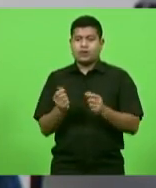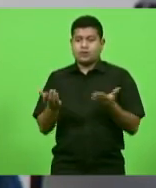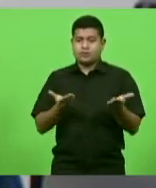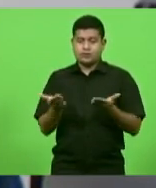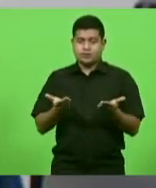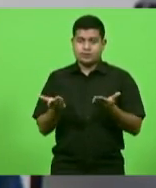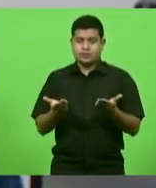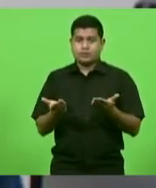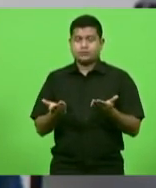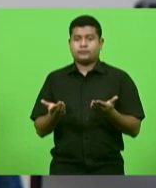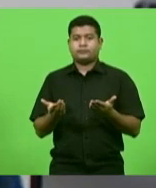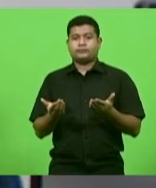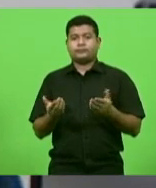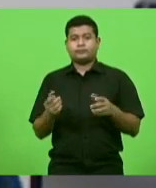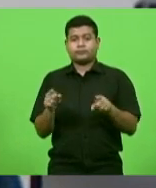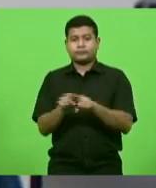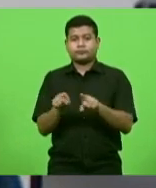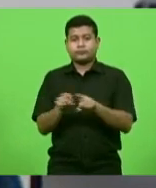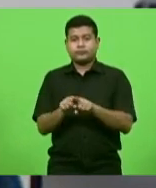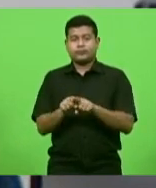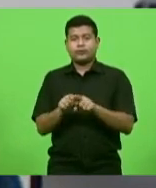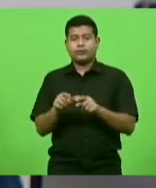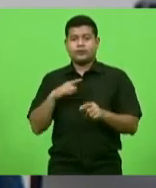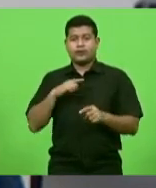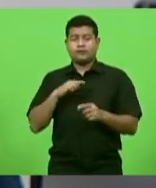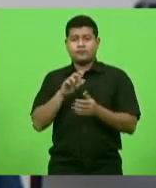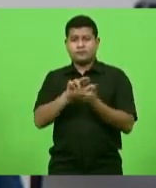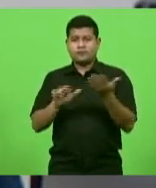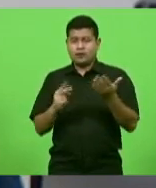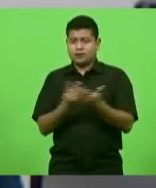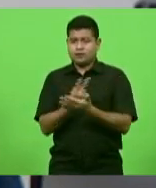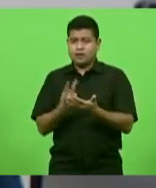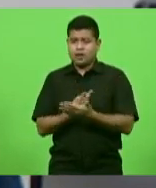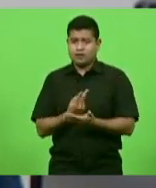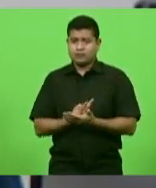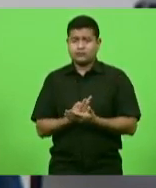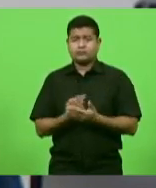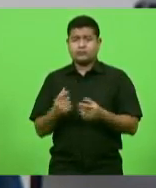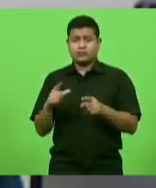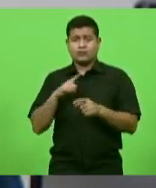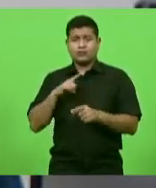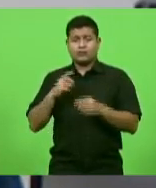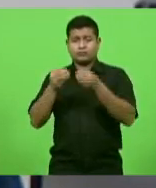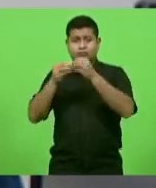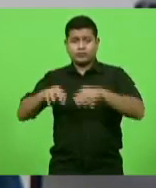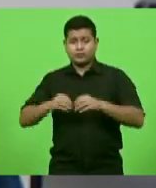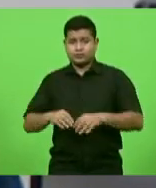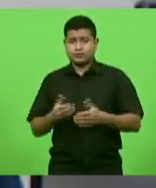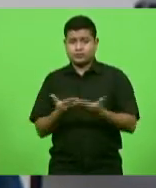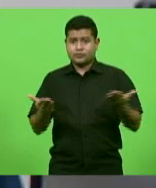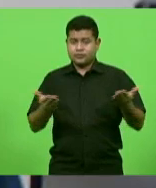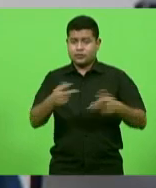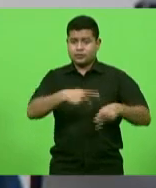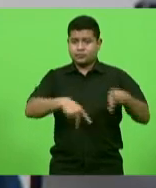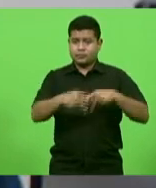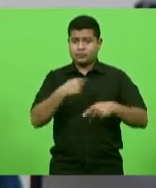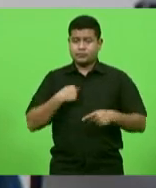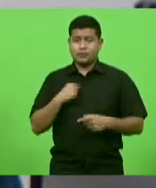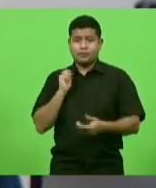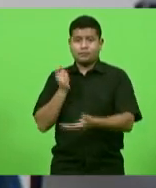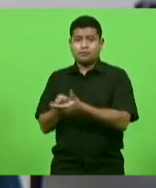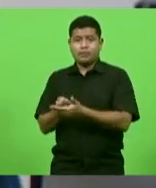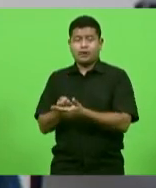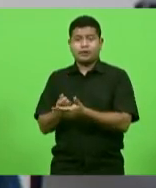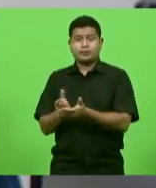administração pública sempma por diversas irregularidades além de acarretar prejuízo ao erário porquanto pagos antes de pagamento